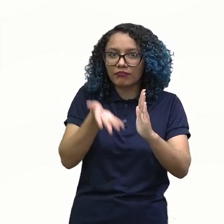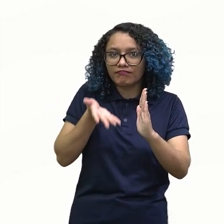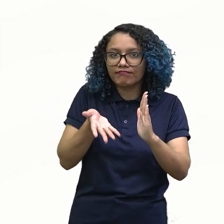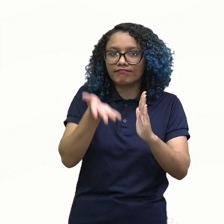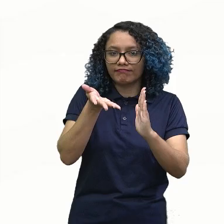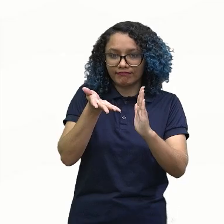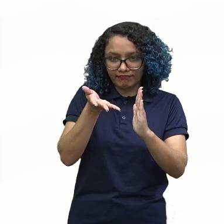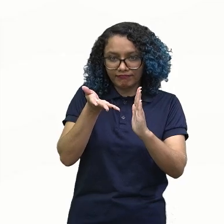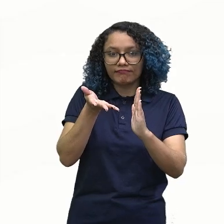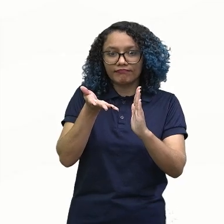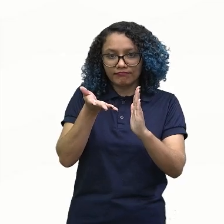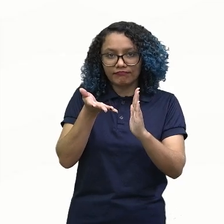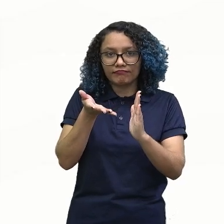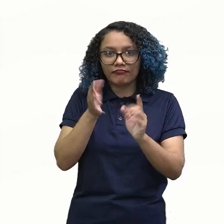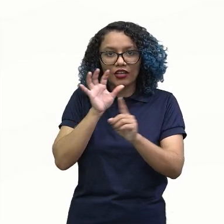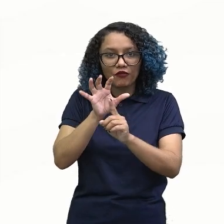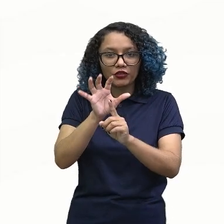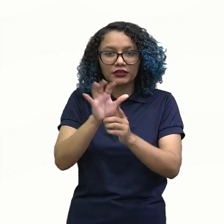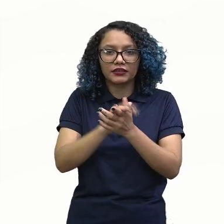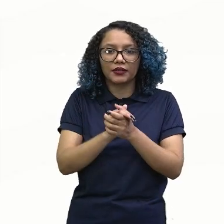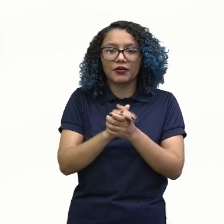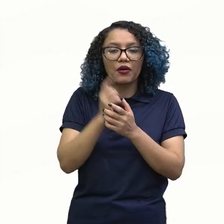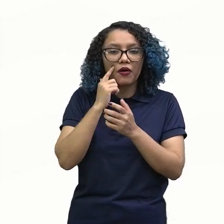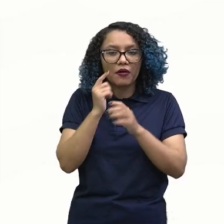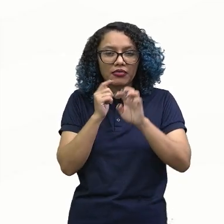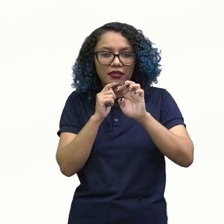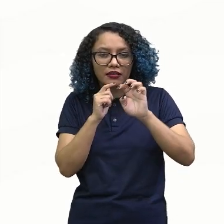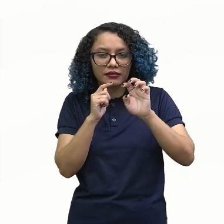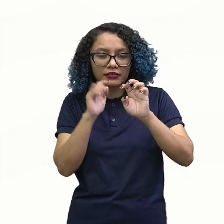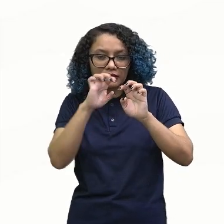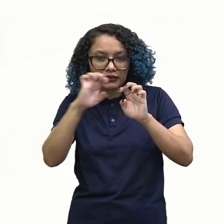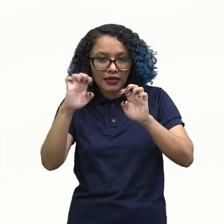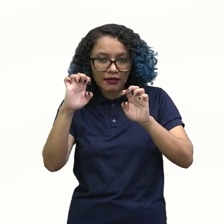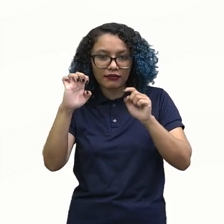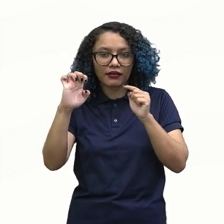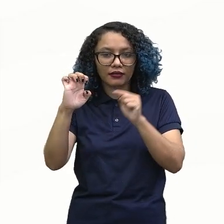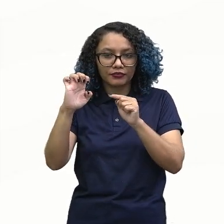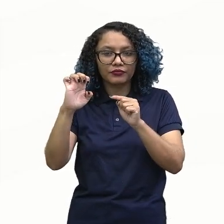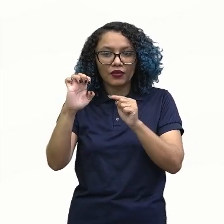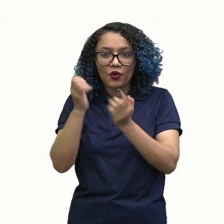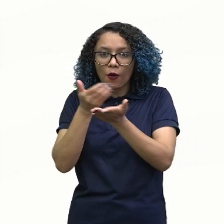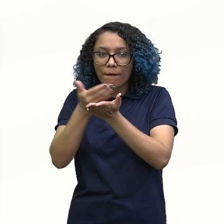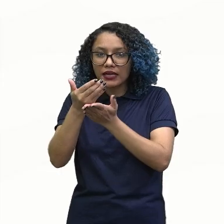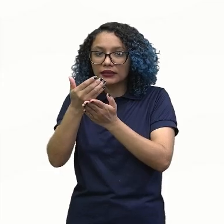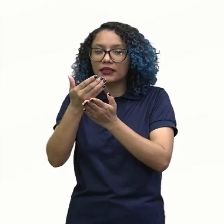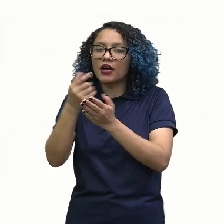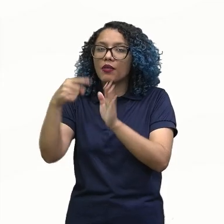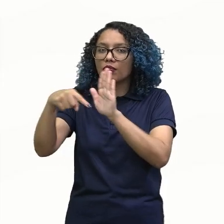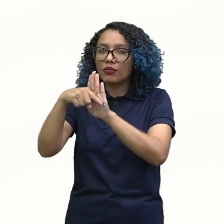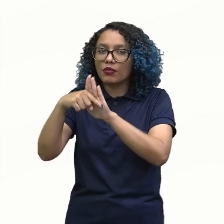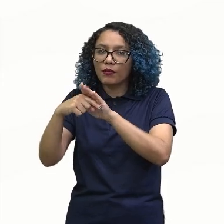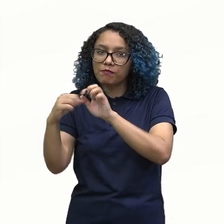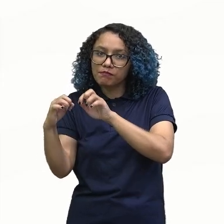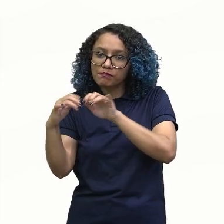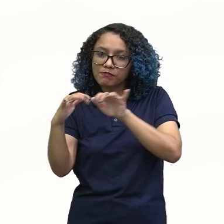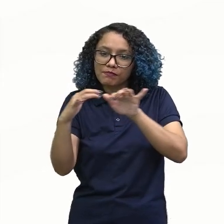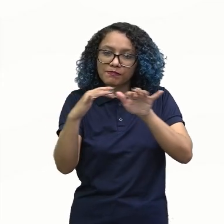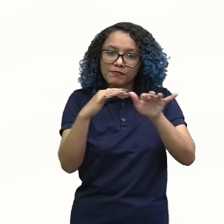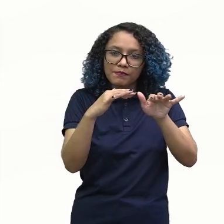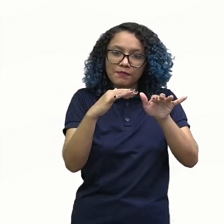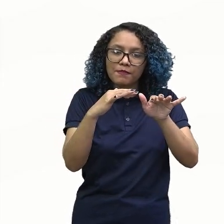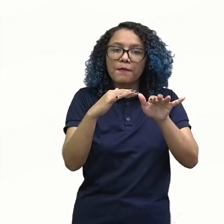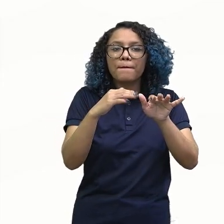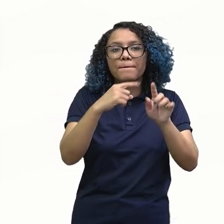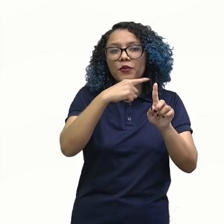você percebe que à esquerda vão do polo negativo para o polo positivo, que é o